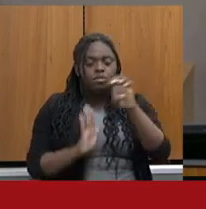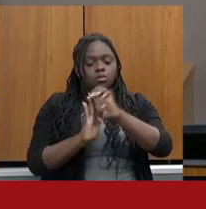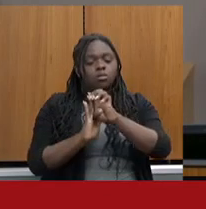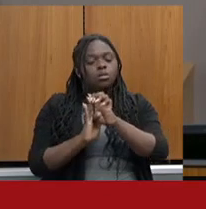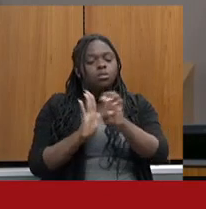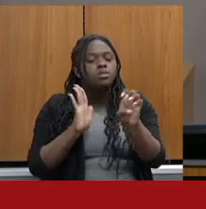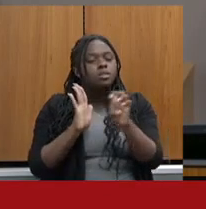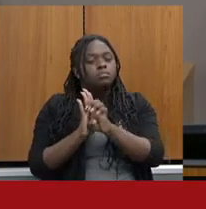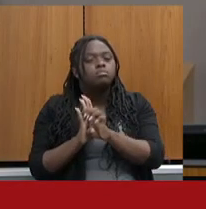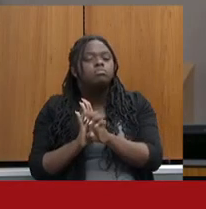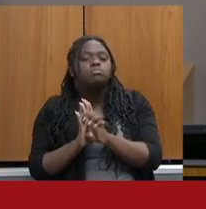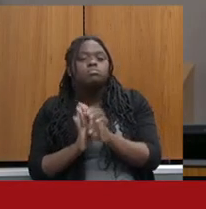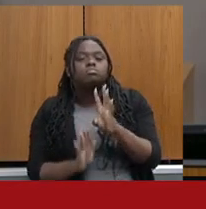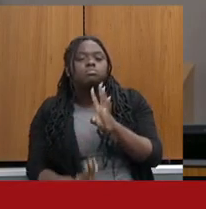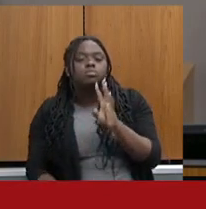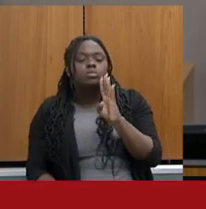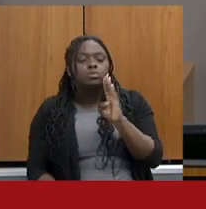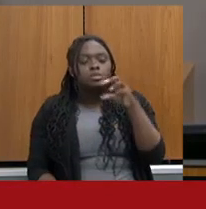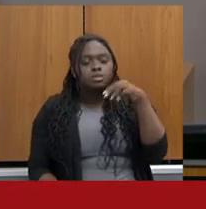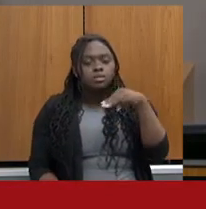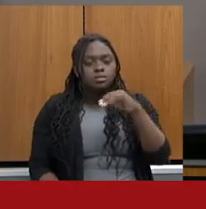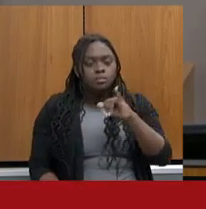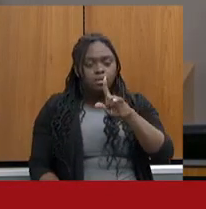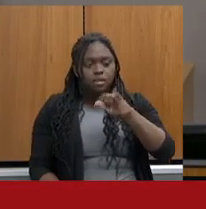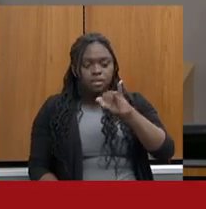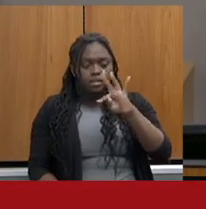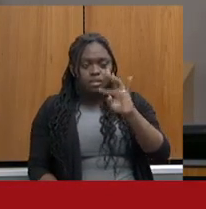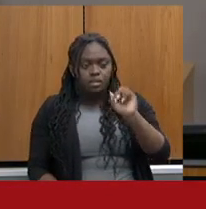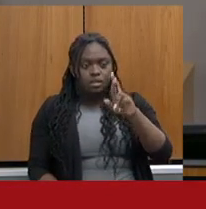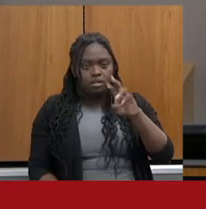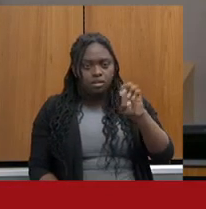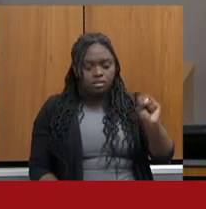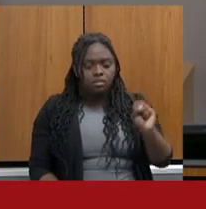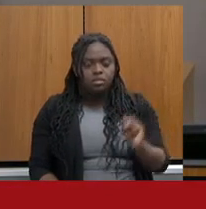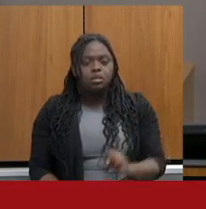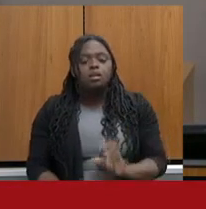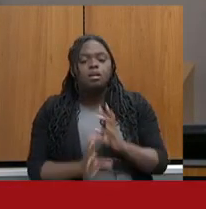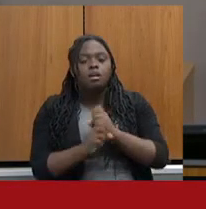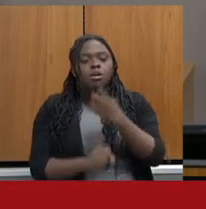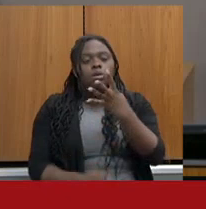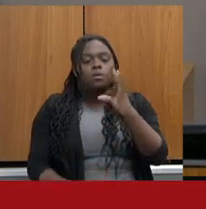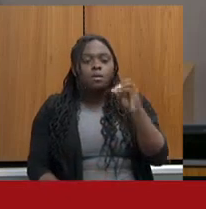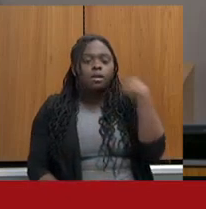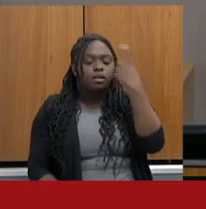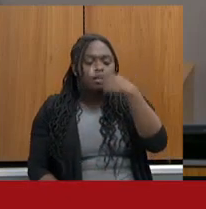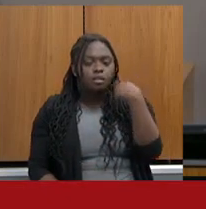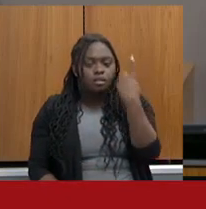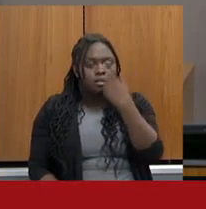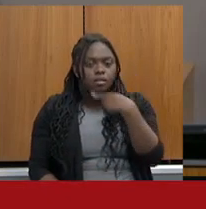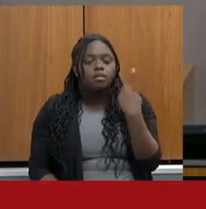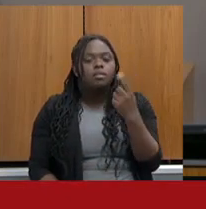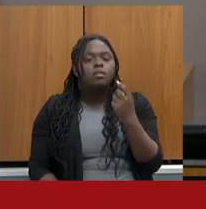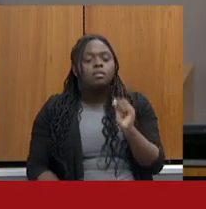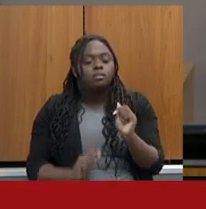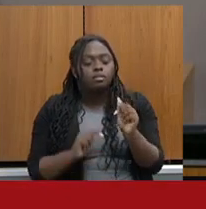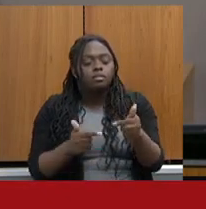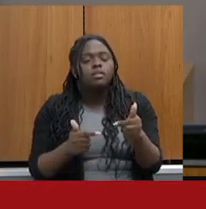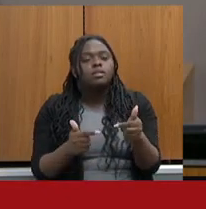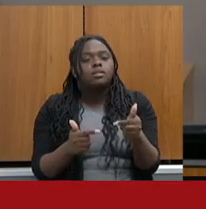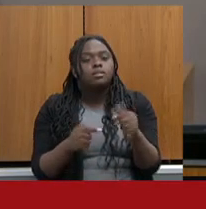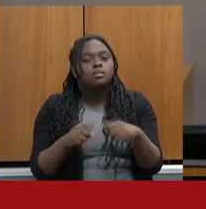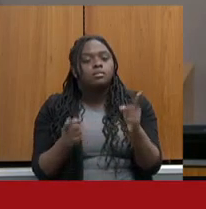fica fixa a carga em 40 horas ela foi atualizada